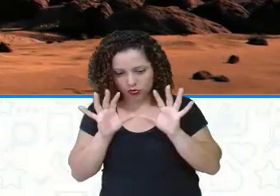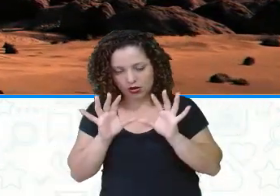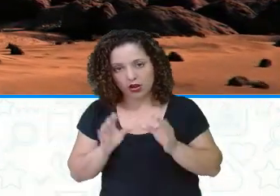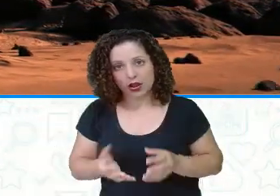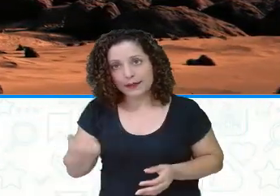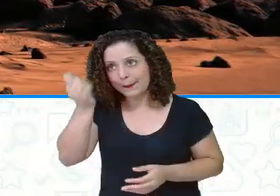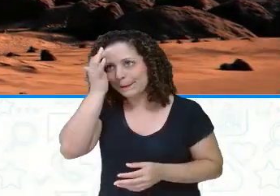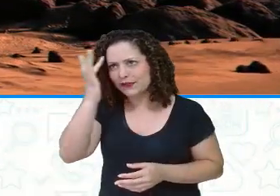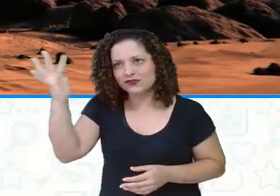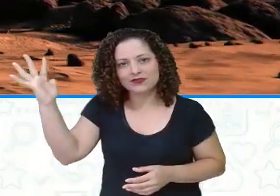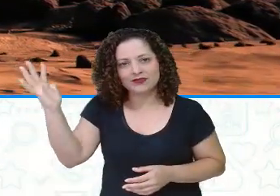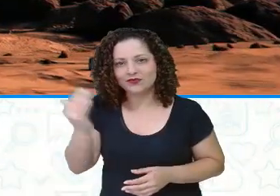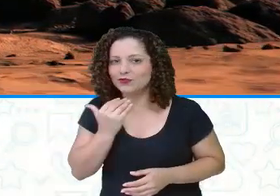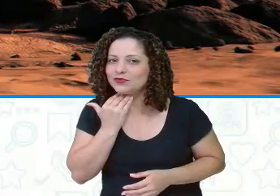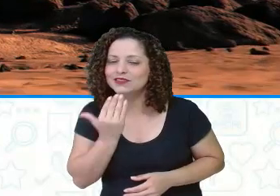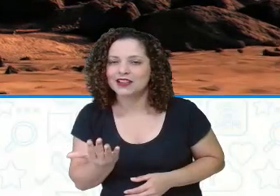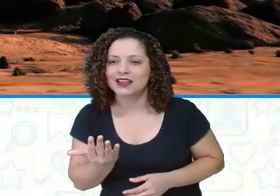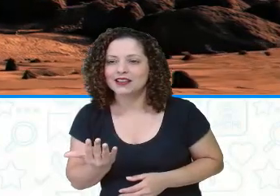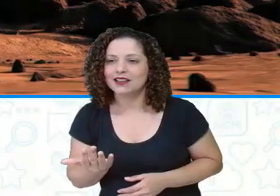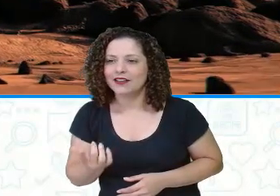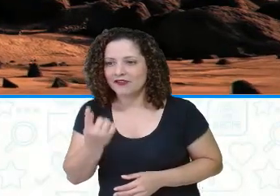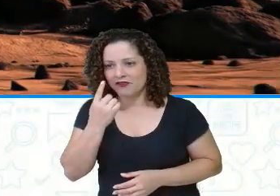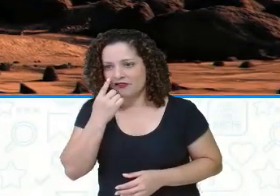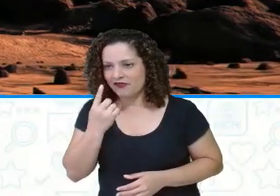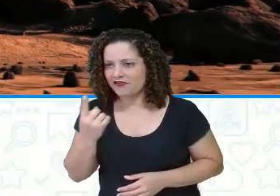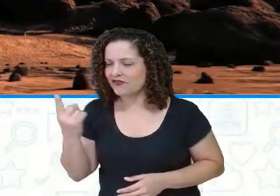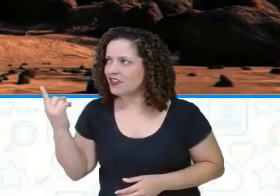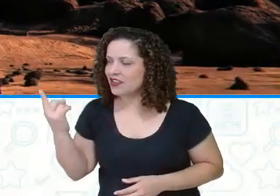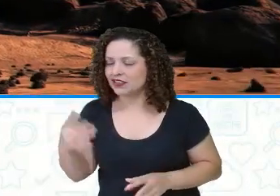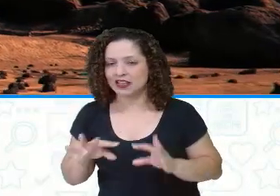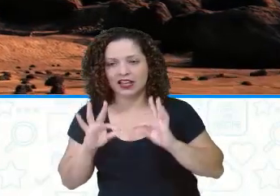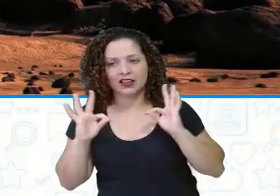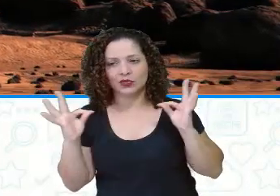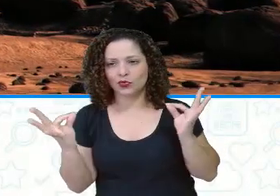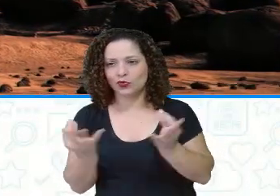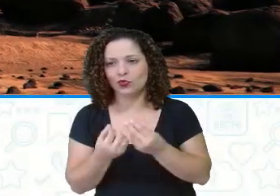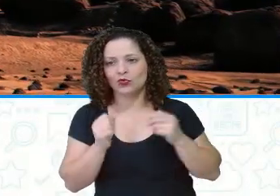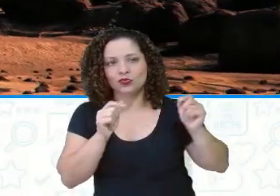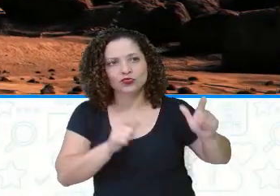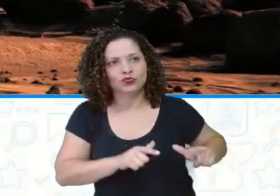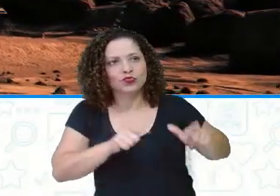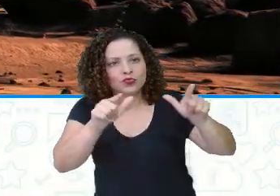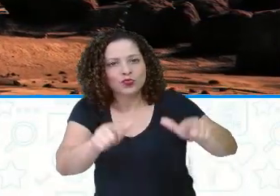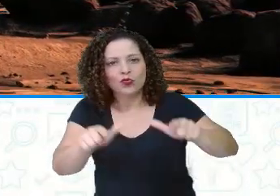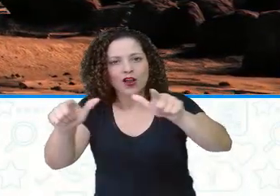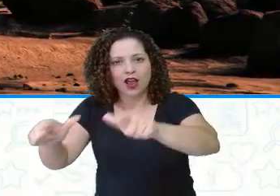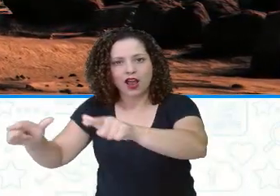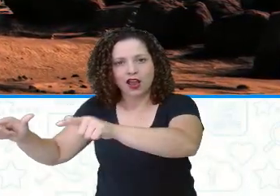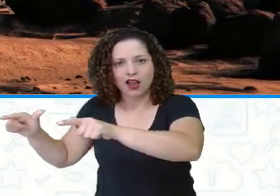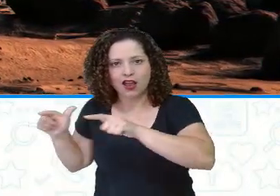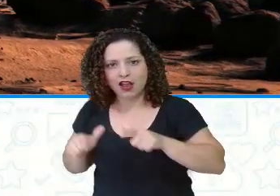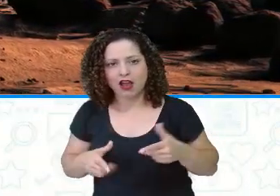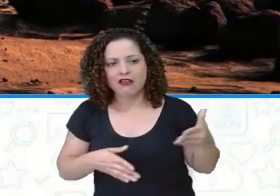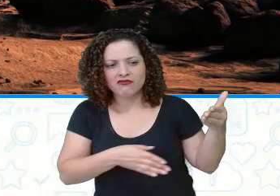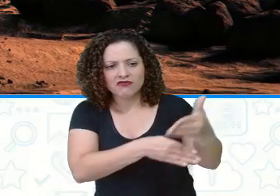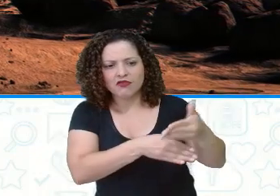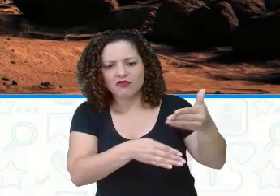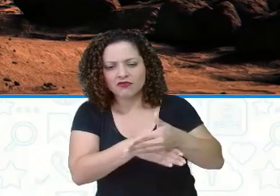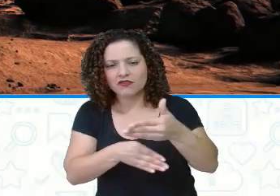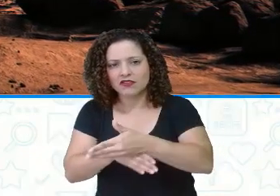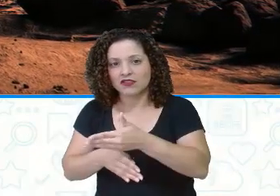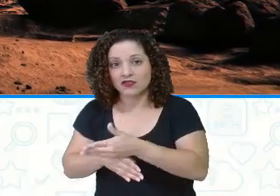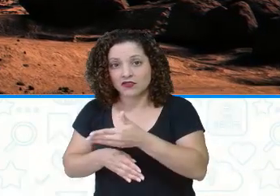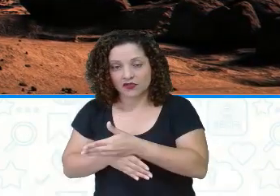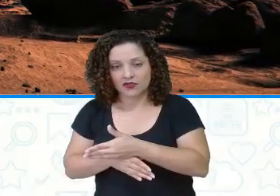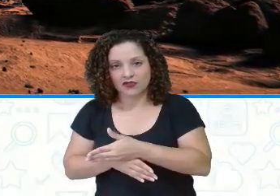gente parar e pensar. Ver todos os lugares por onde você já passou, se você gosta de viajar, né? Se você